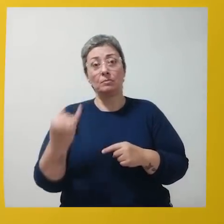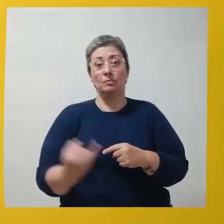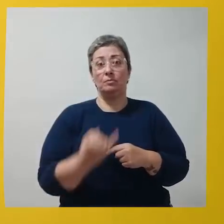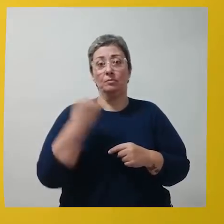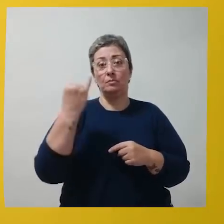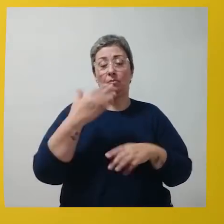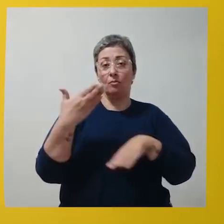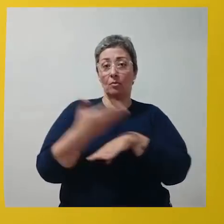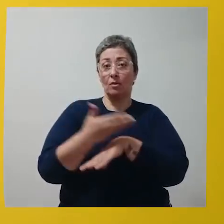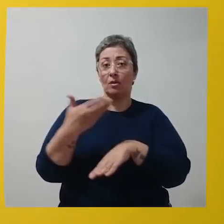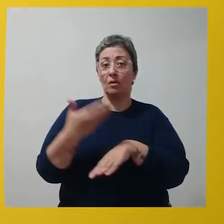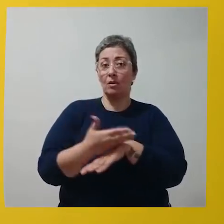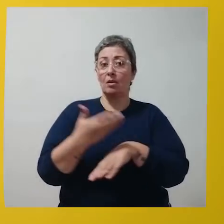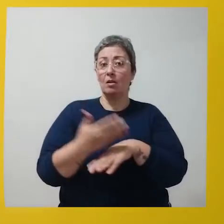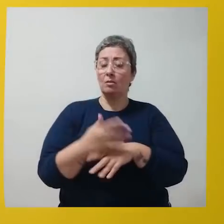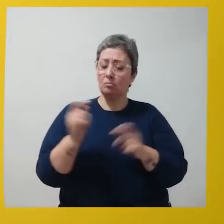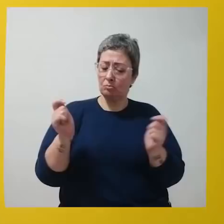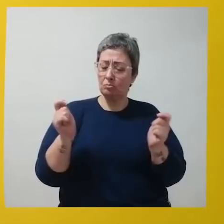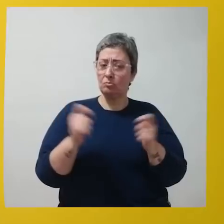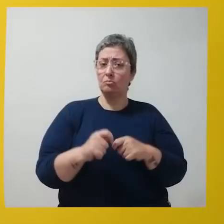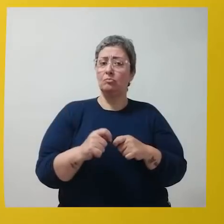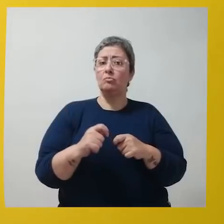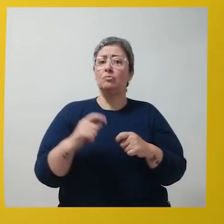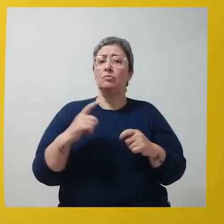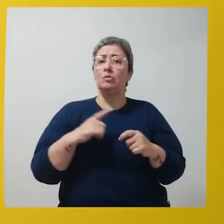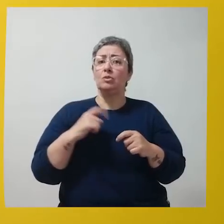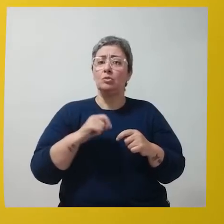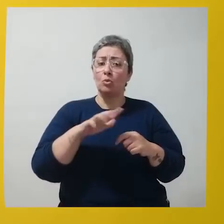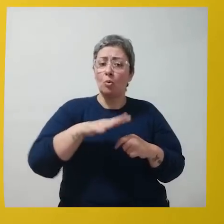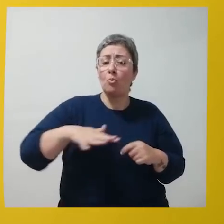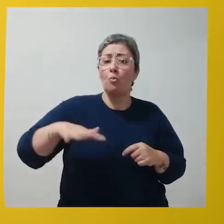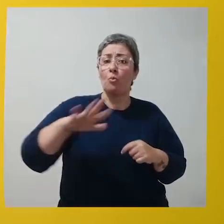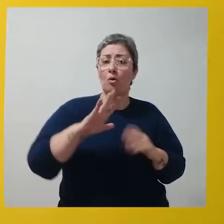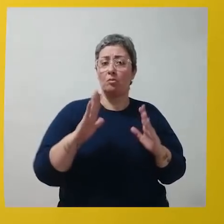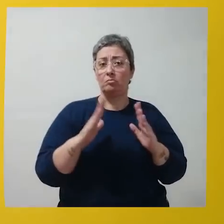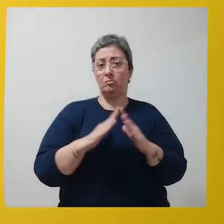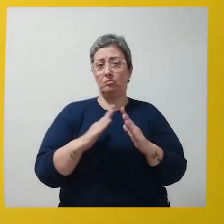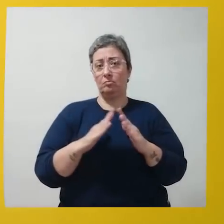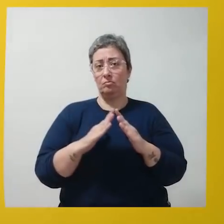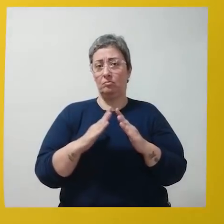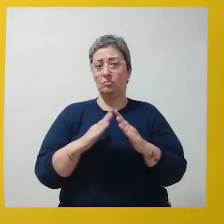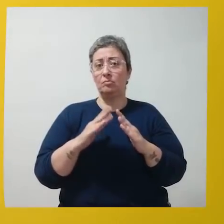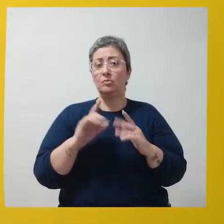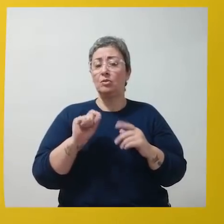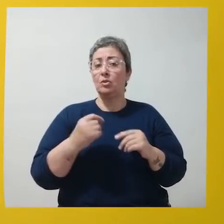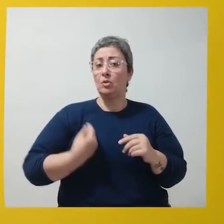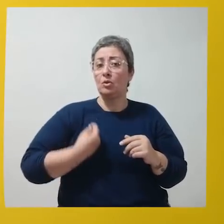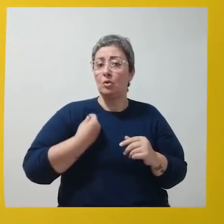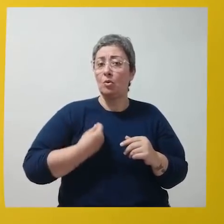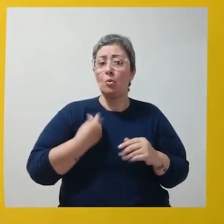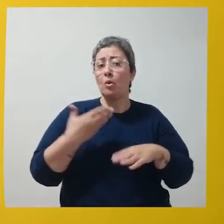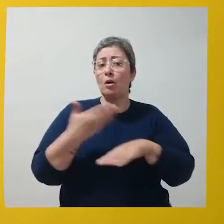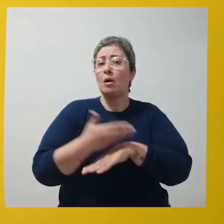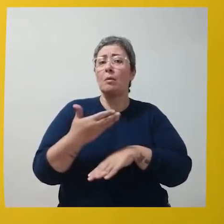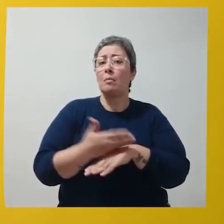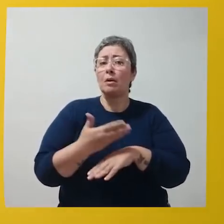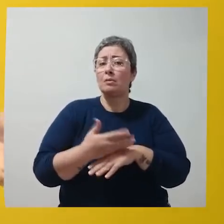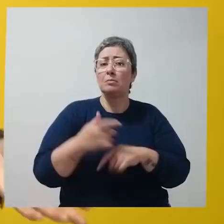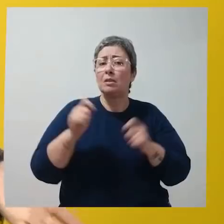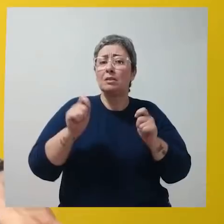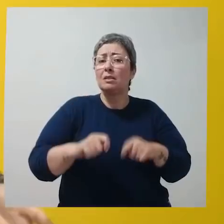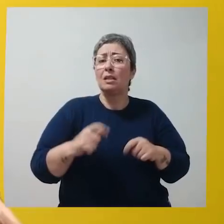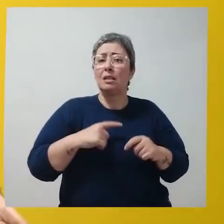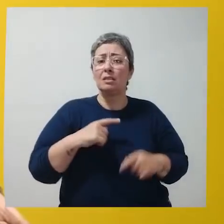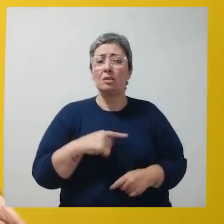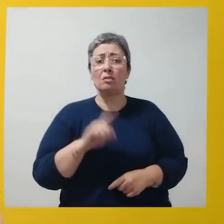que ela participe ativamente do ambiente que ela vive. E o que é participar ativamente? É só